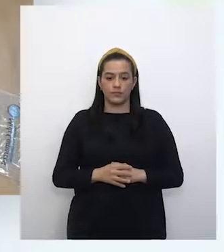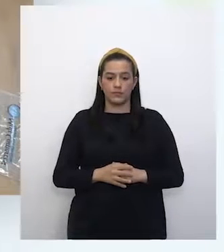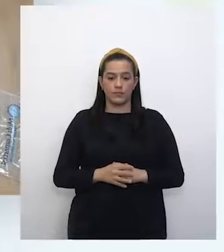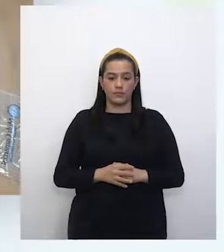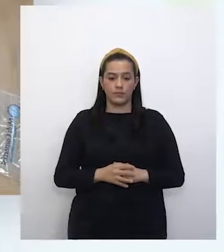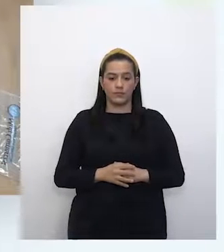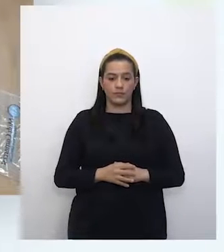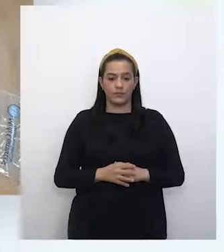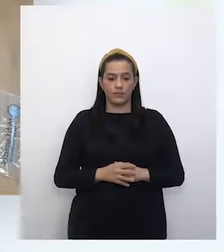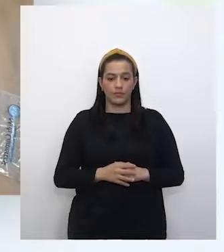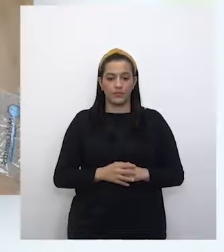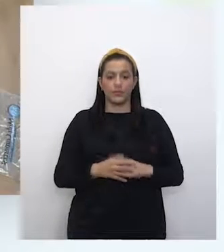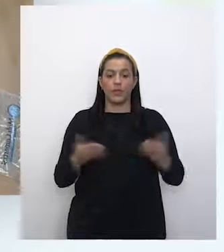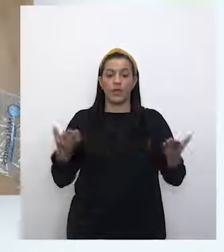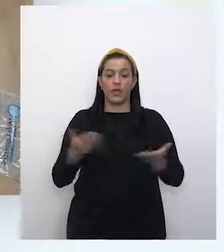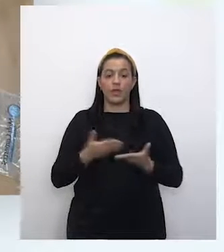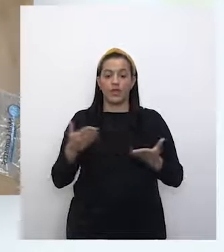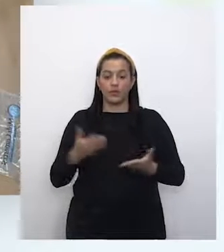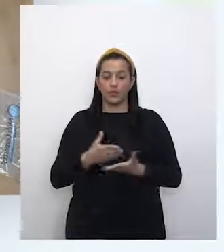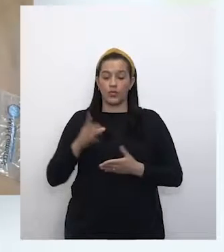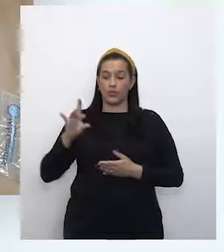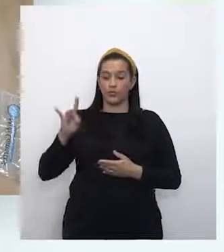Agora nós vamos soldar